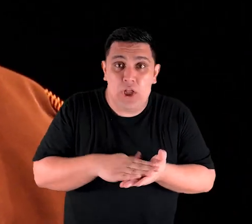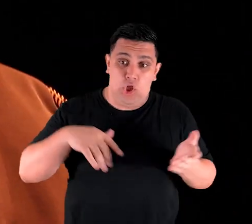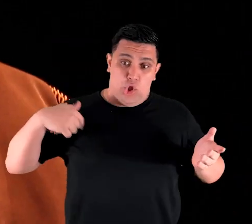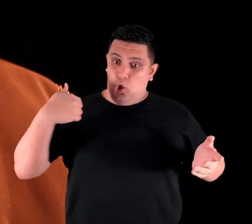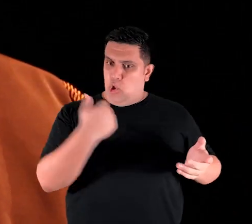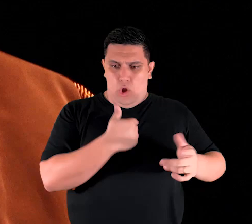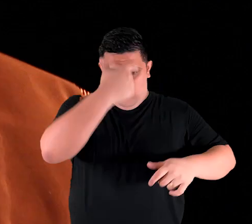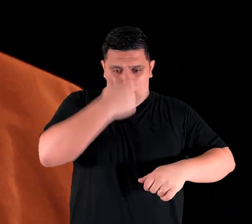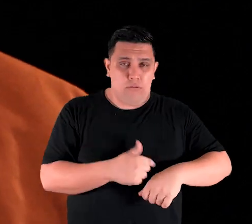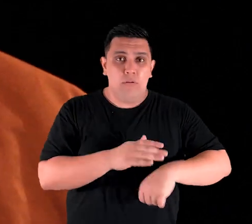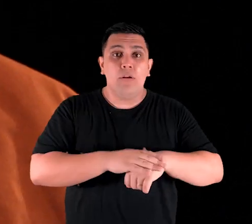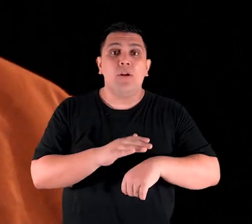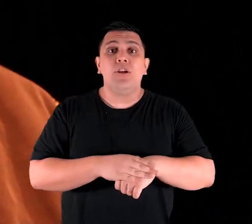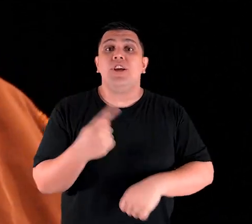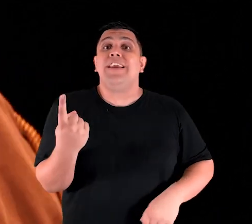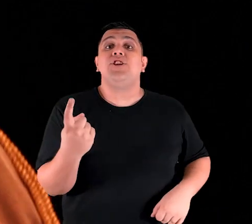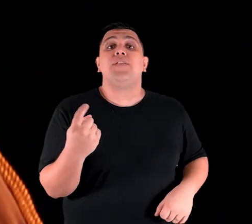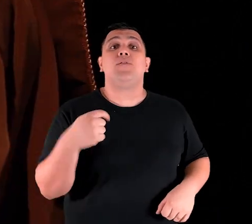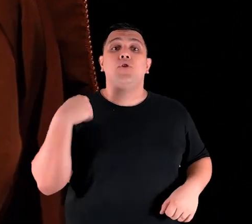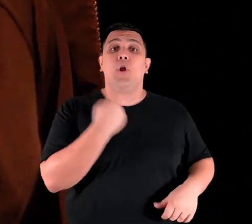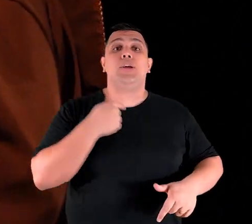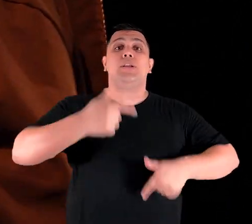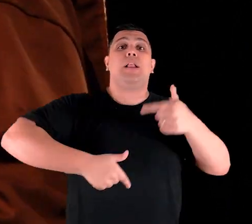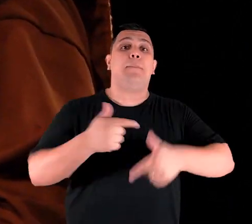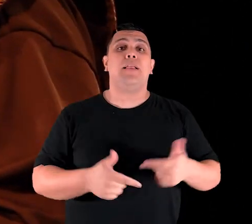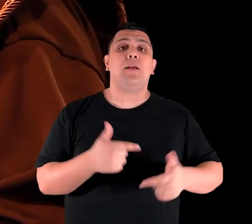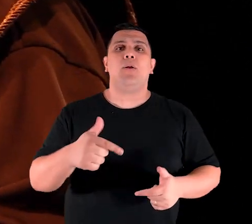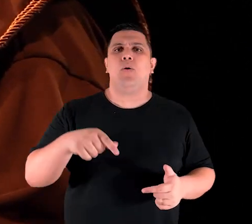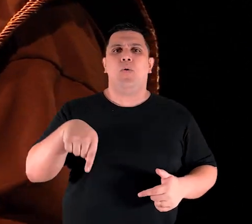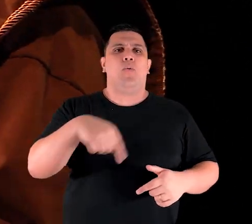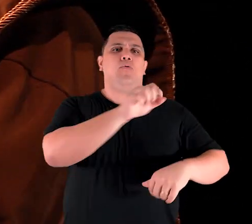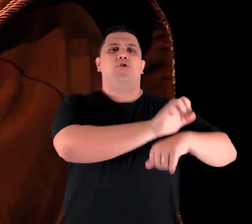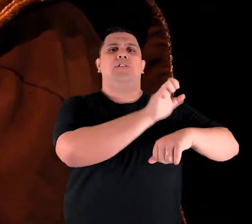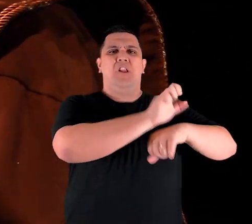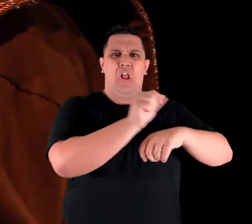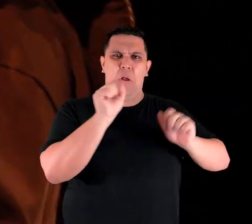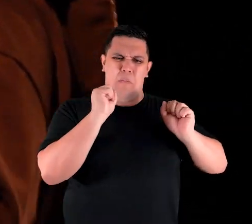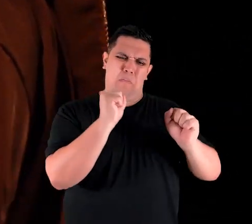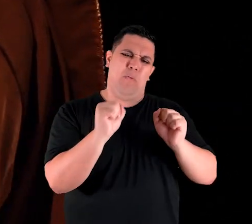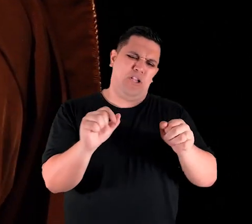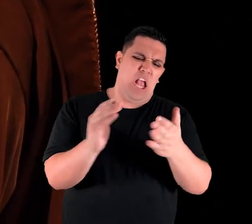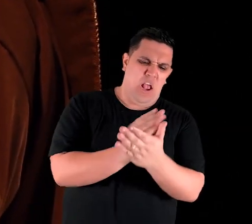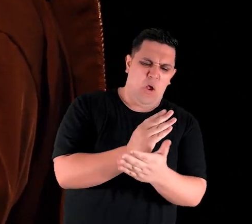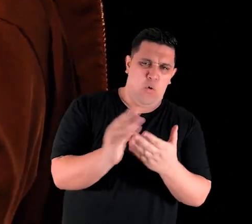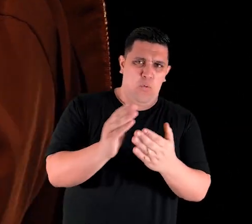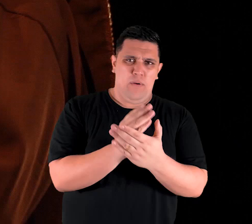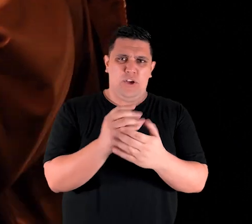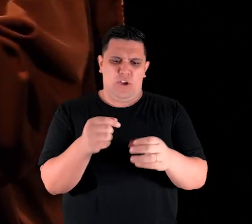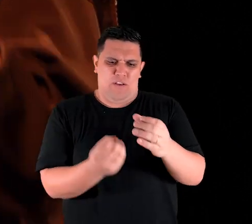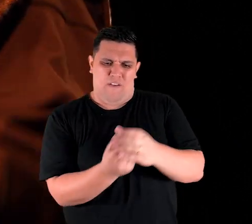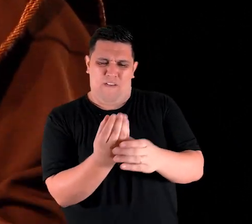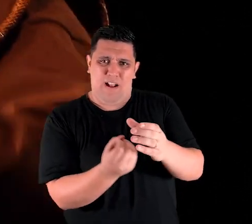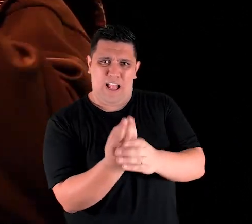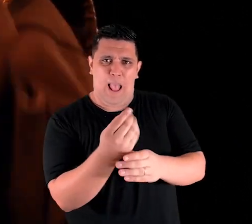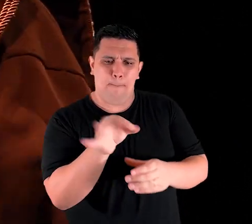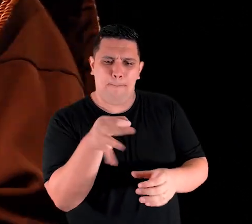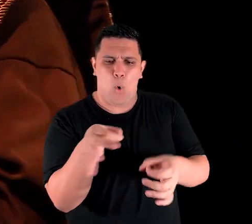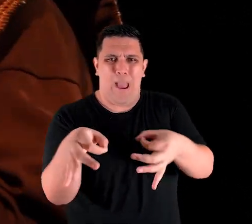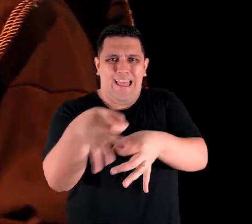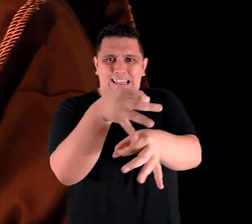Somos nós, indivíduos, laborando. O Estado pode até cunhar algumas moedas, mas somos nós